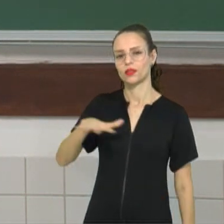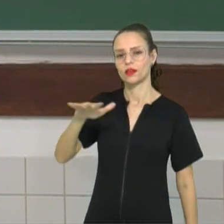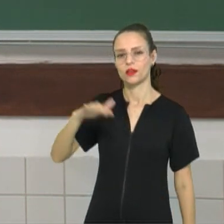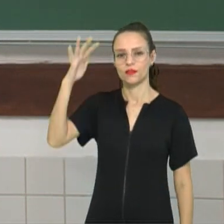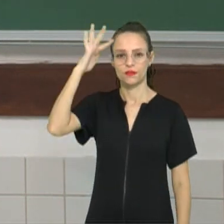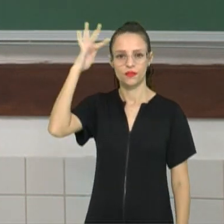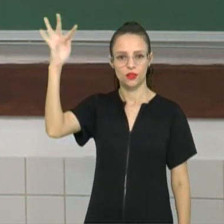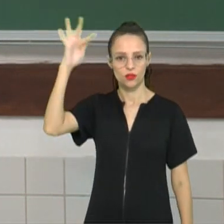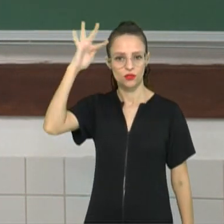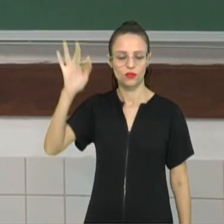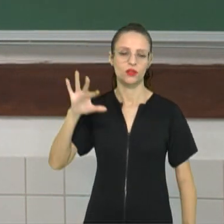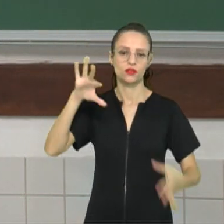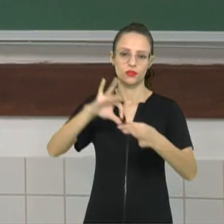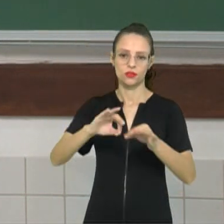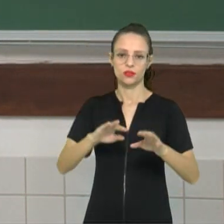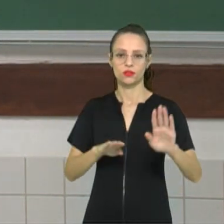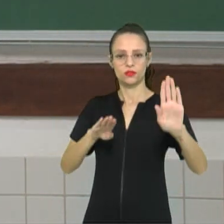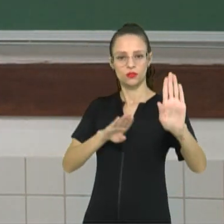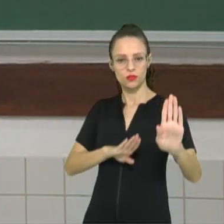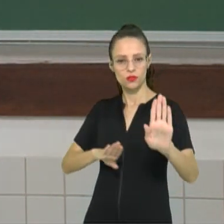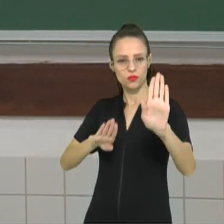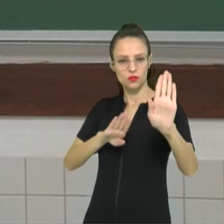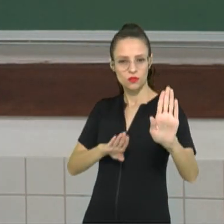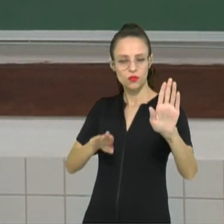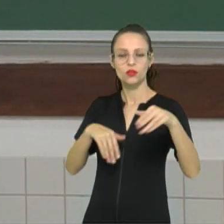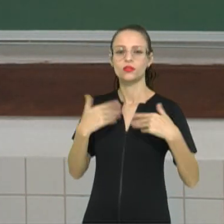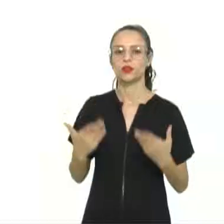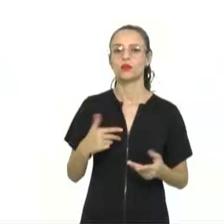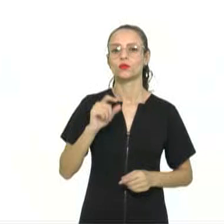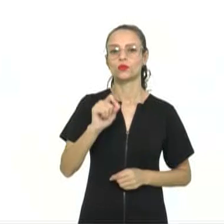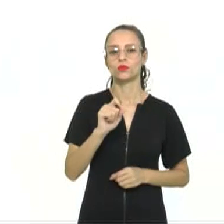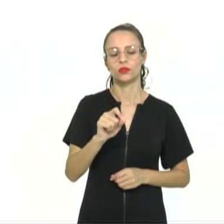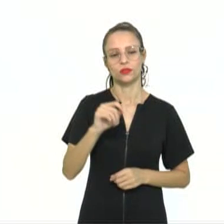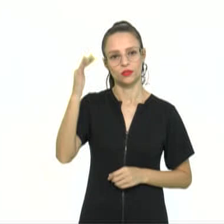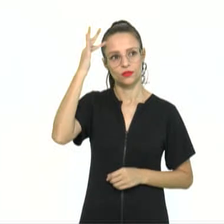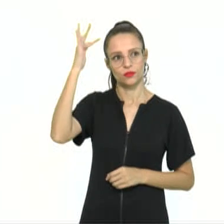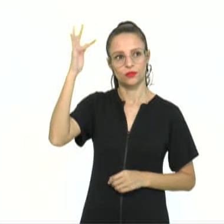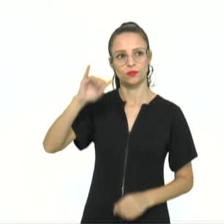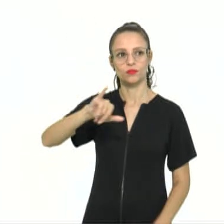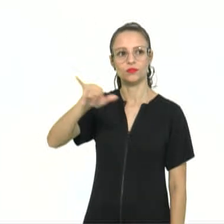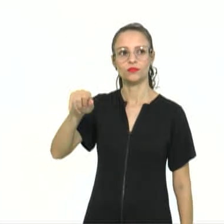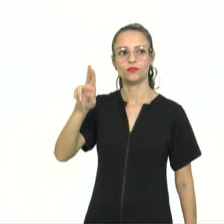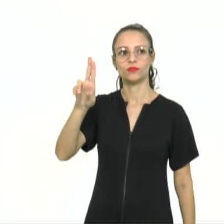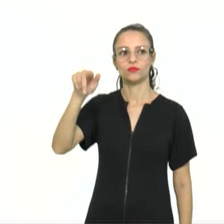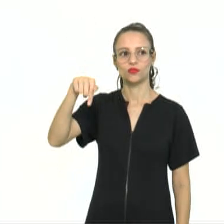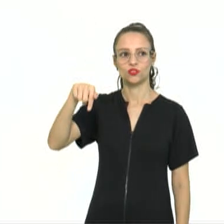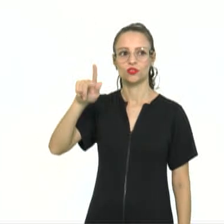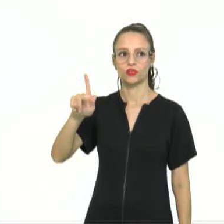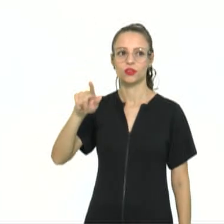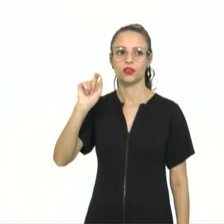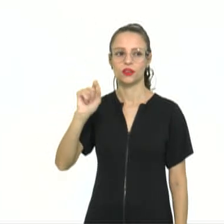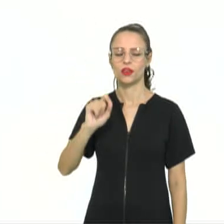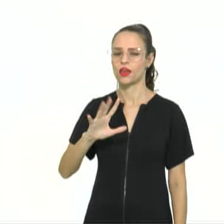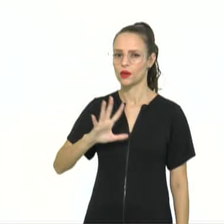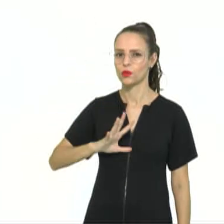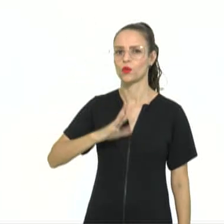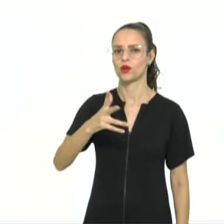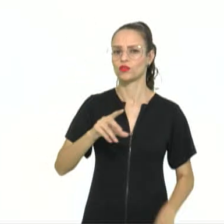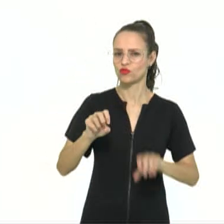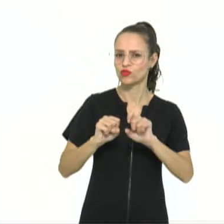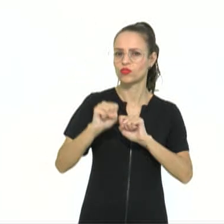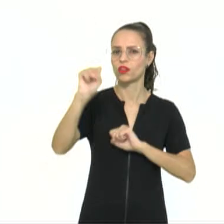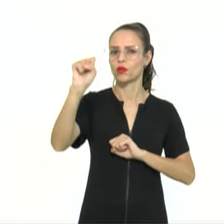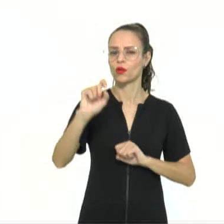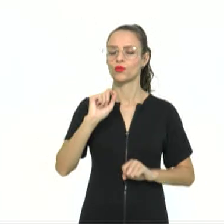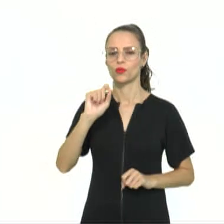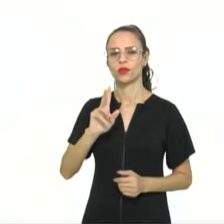que é trabalhada dentro do Kung Fu. Então, a parte filosófica é o Jung, que é corajoso e heróico, né? Então é atuar